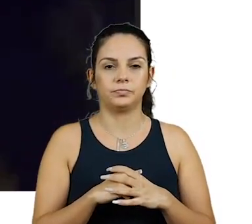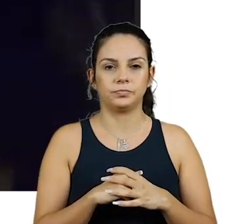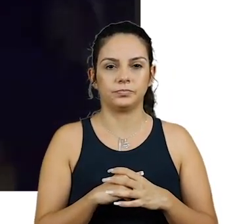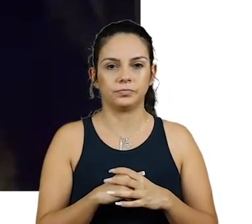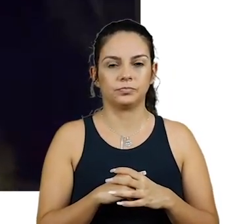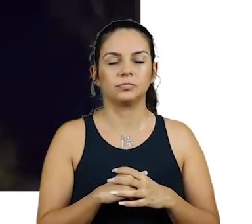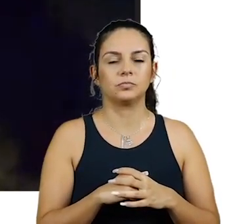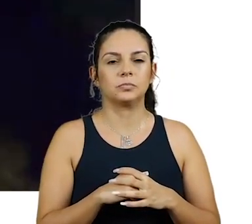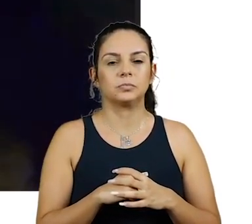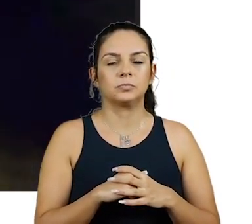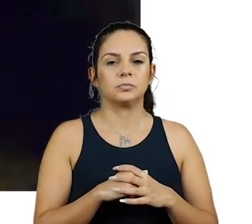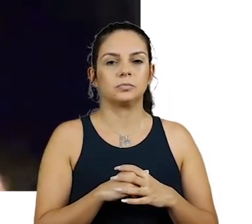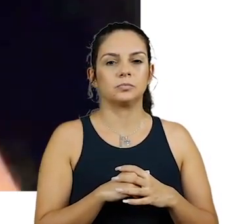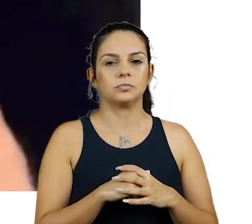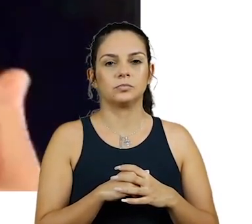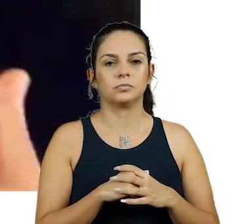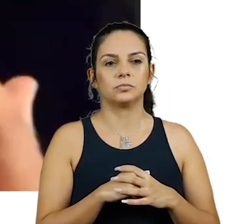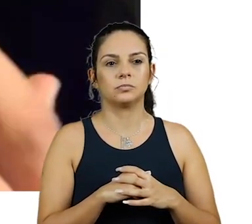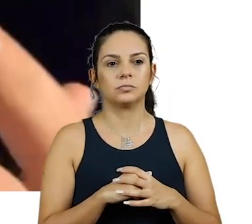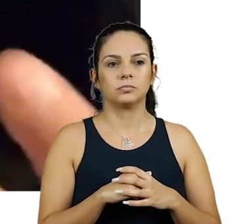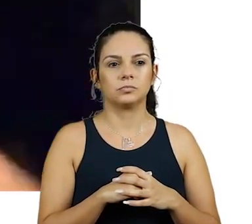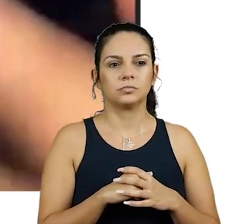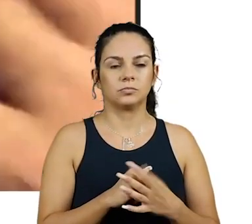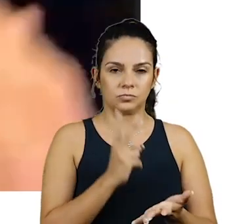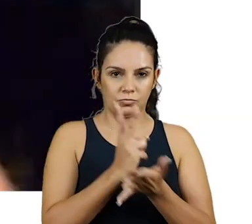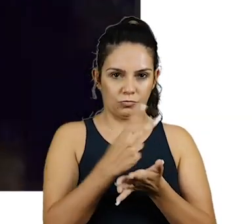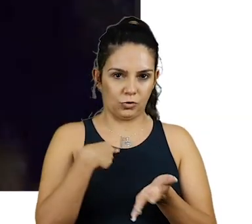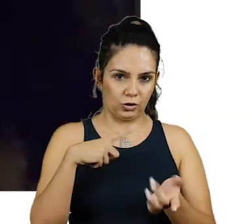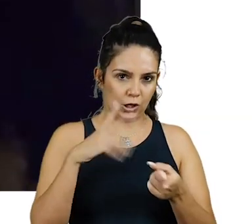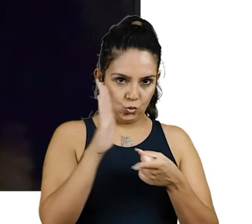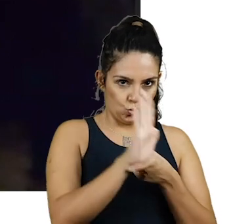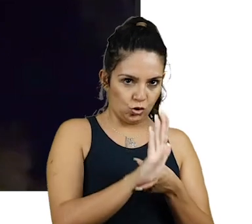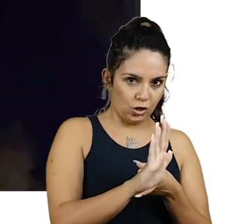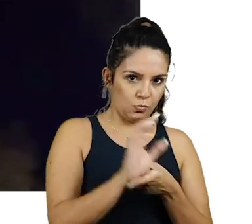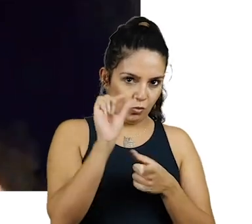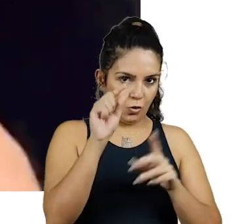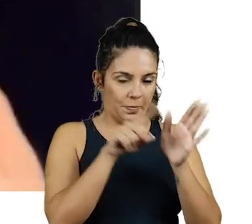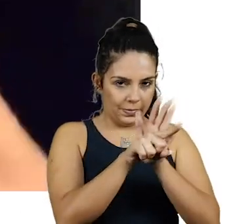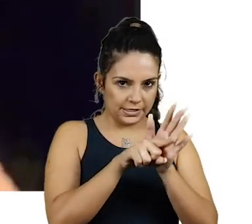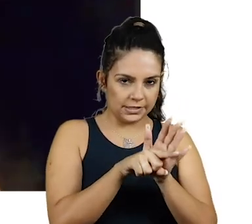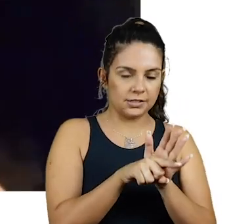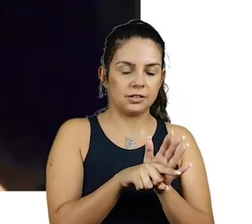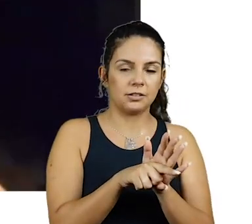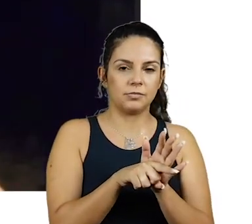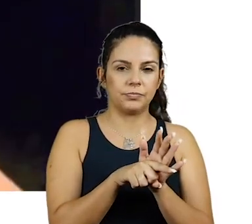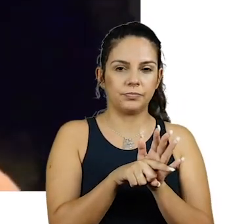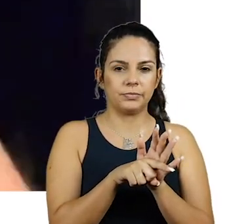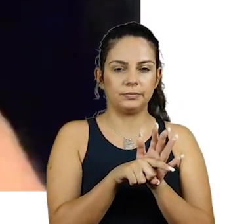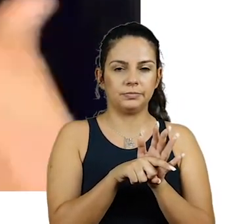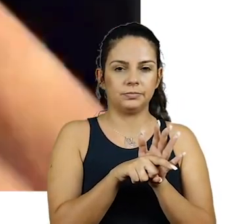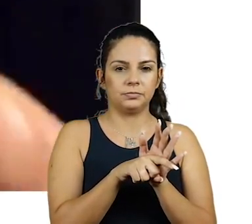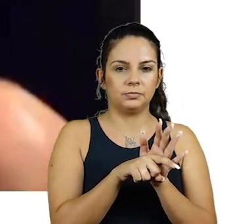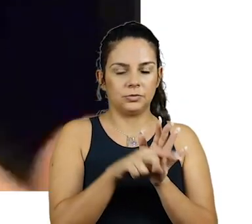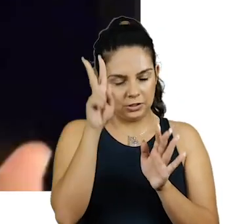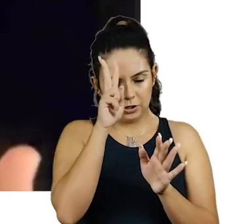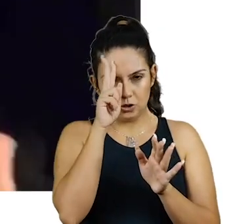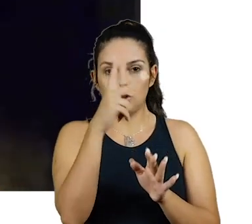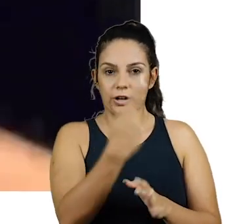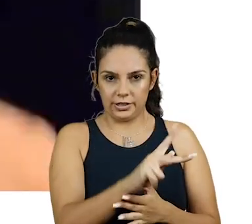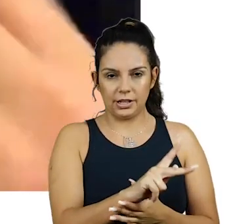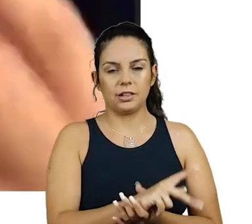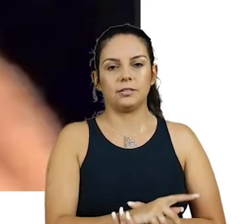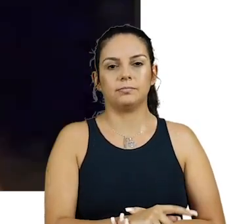honroso de uma certa maneira, e mesmo que eu tenha ajudado com um pouco de pesquisa, né, a história